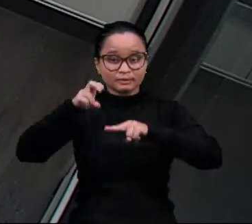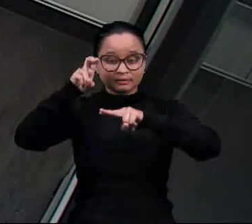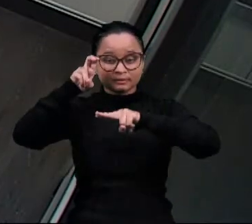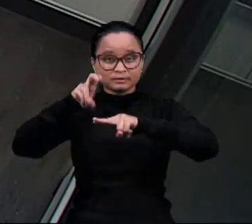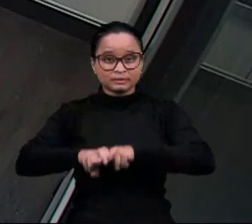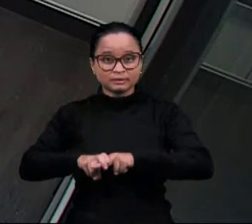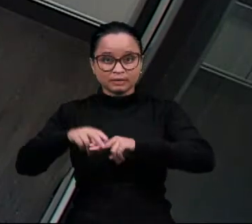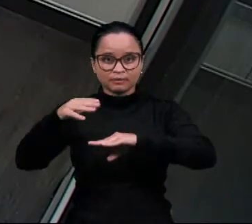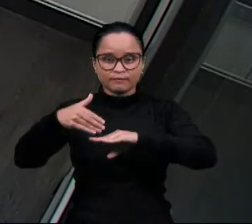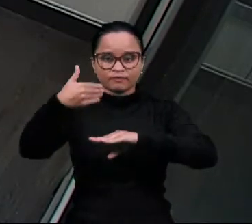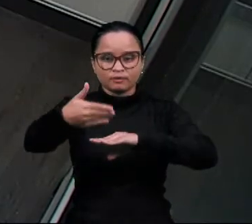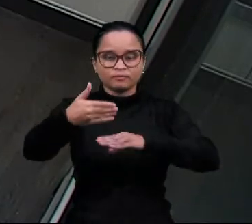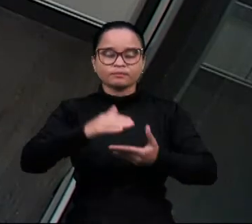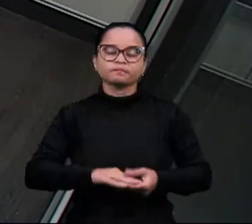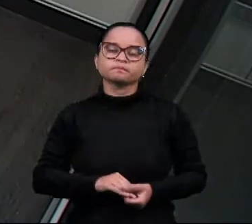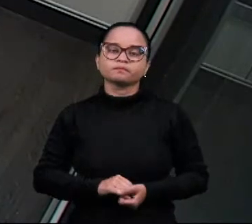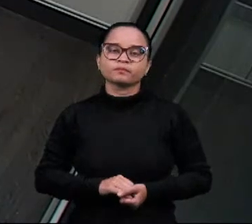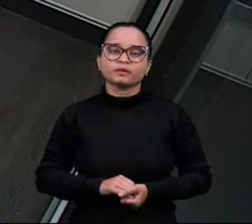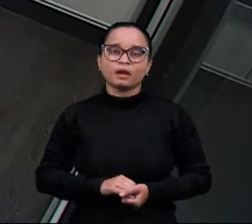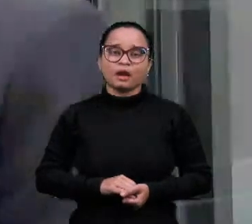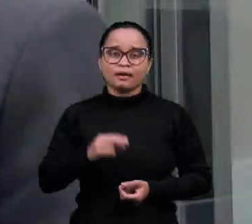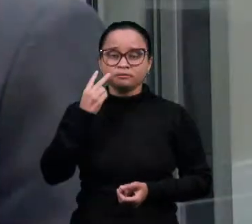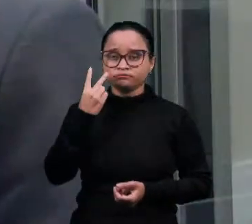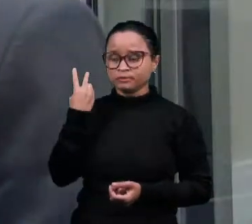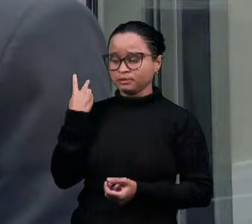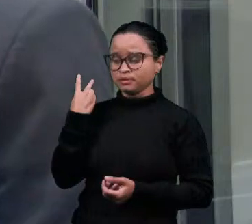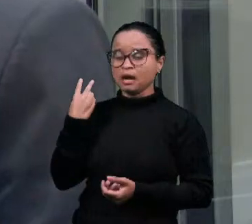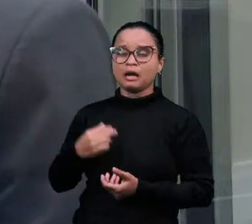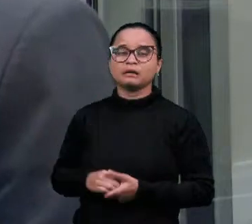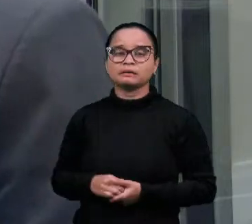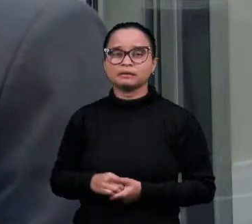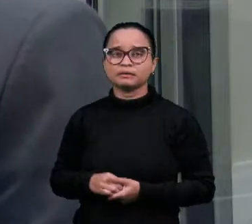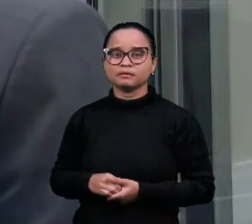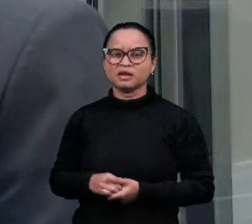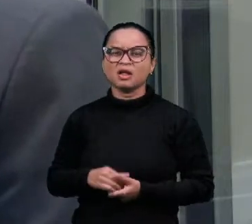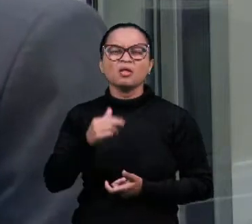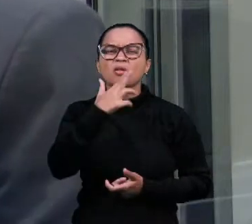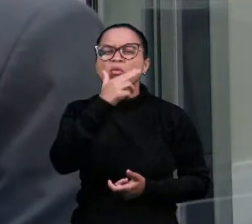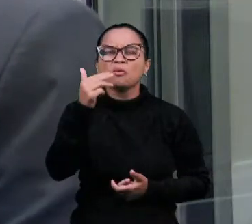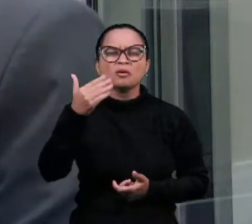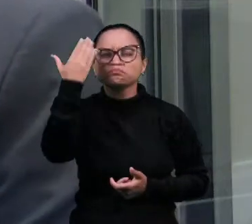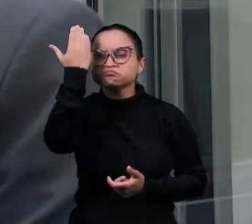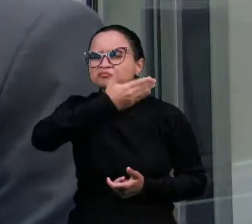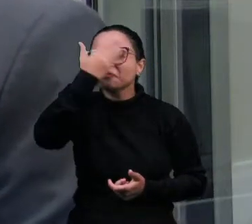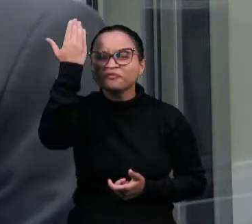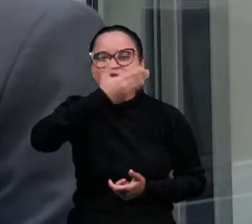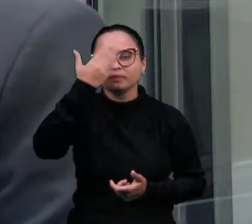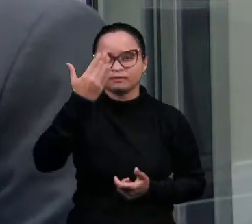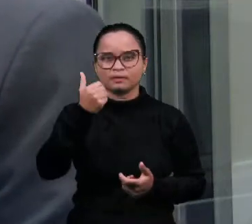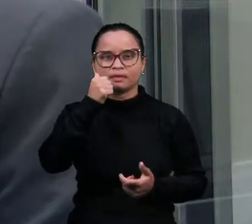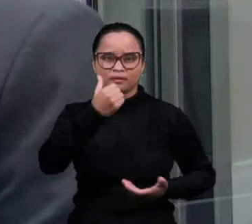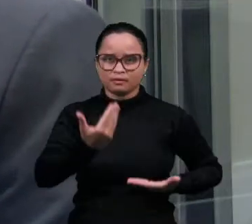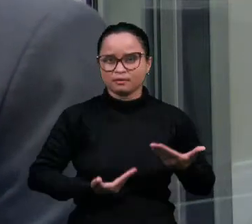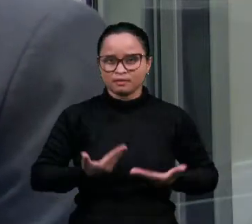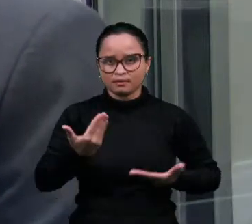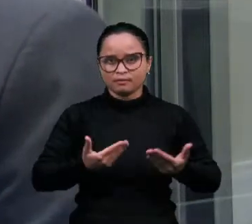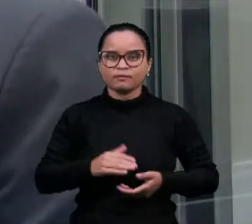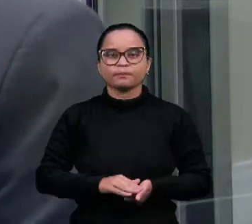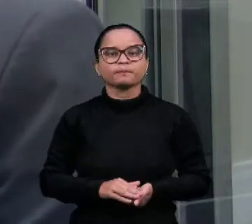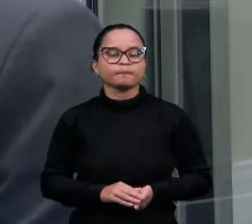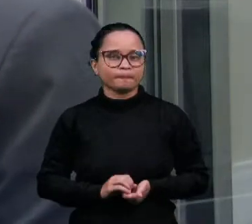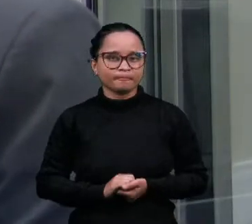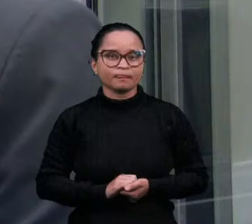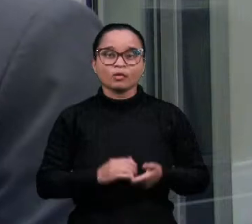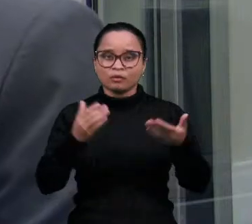à nossa frente virou para trás. E nunca tinha visto aquela senhora, e hoje ela